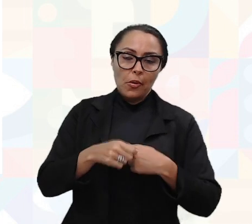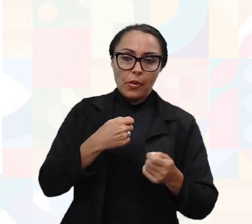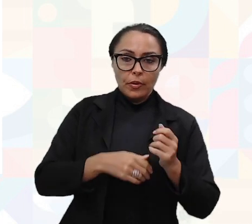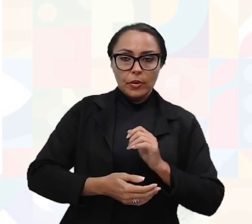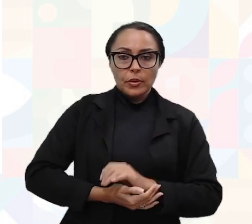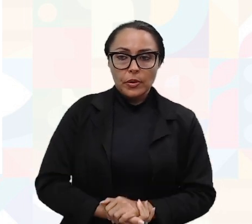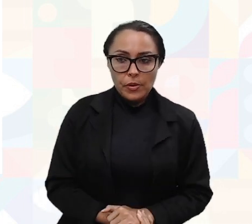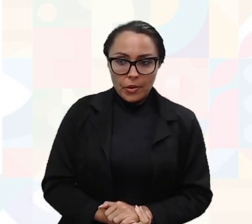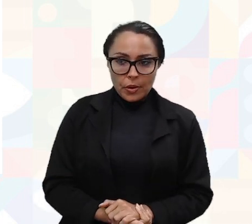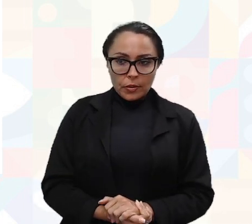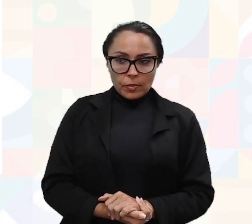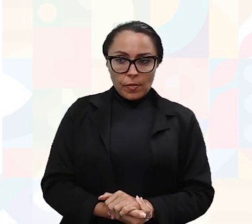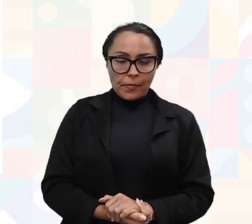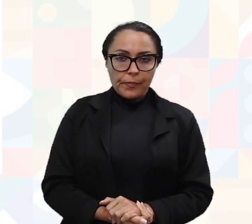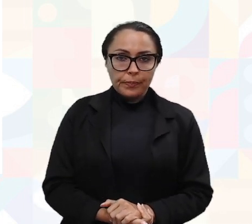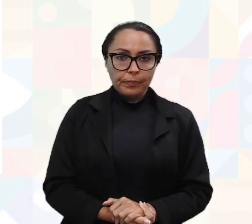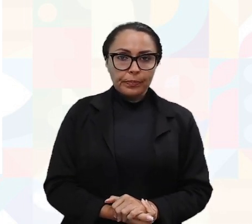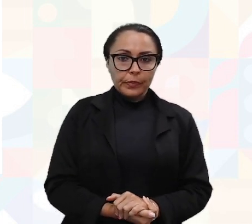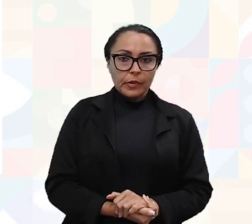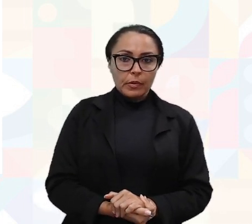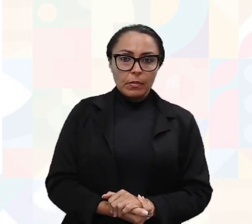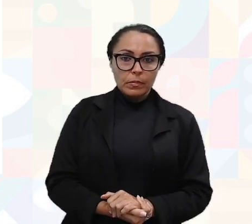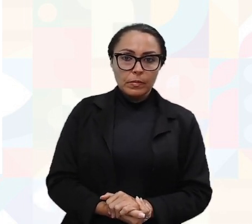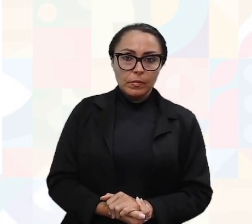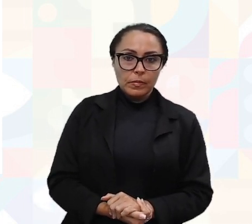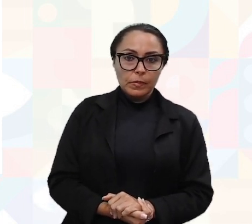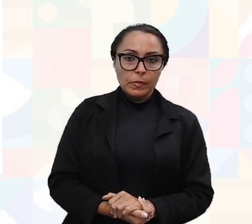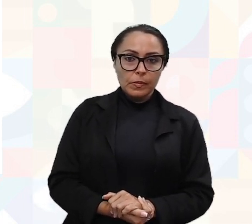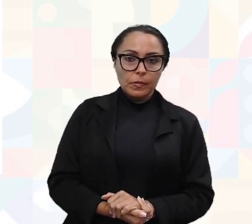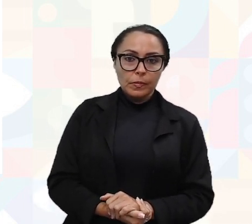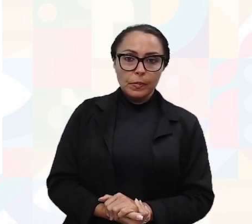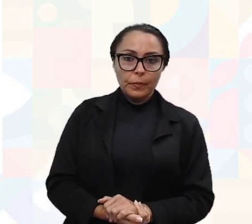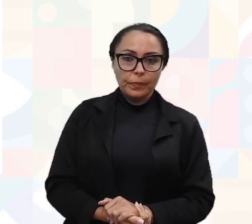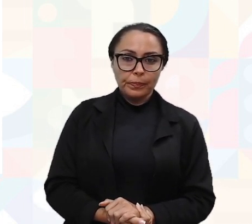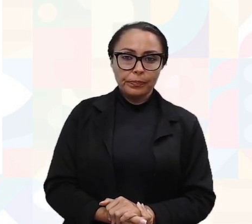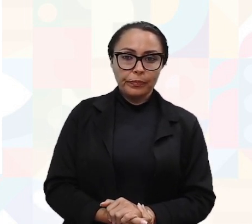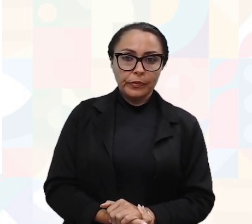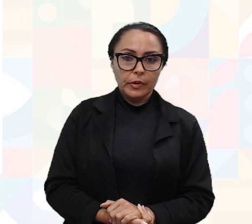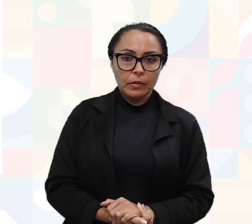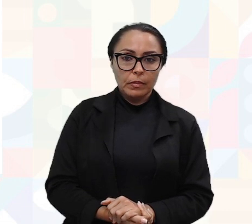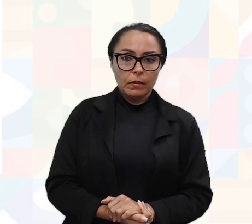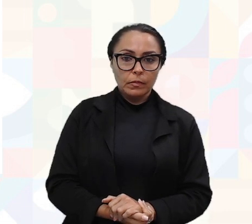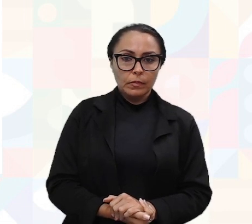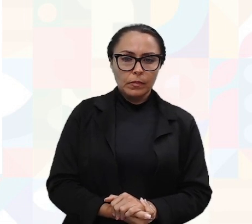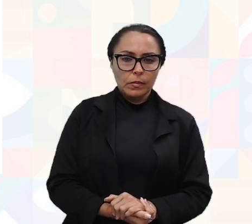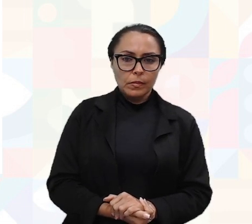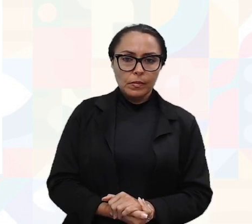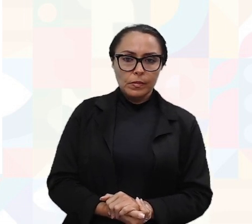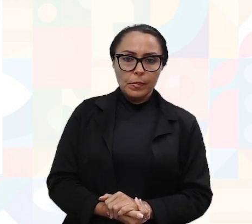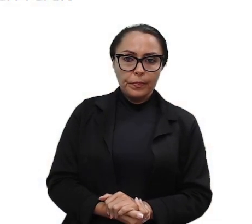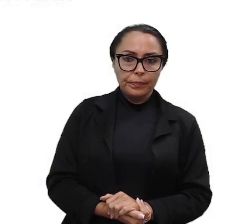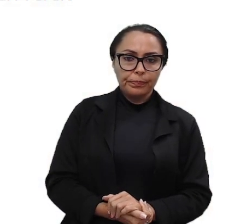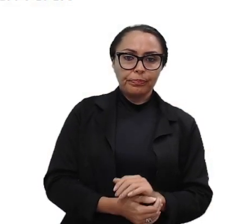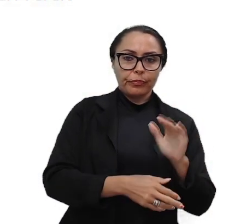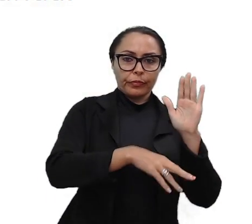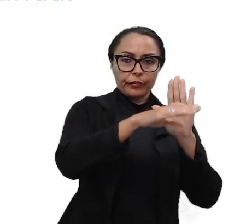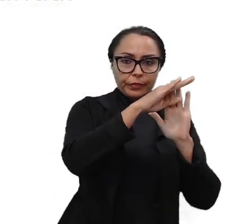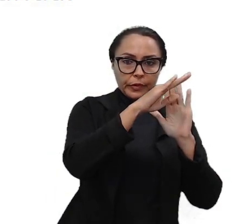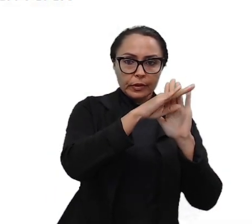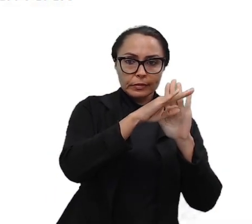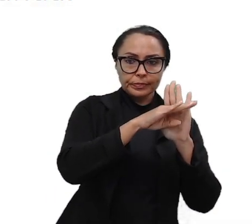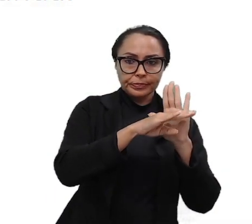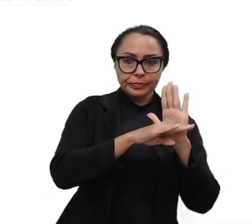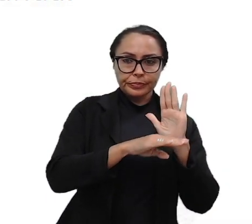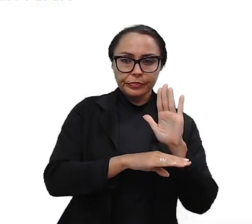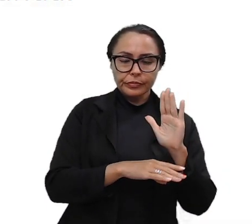a própria cadeia de abastecimentos, como o próprio nome diz aqui embaixo, estrutura logística. O planejamento das atividades de